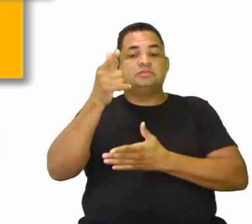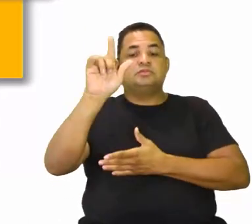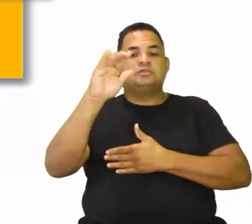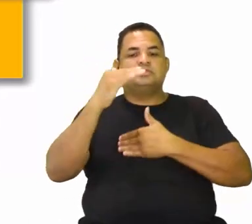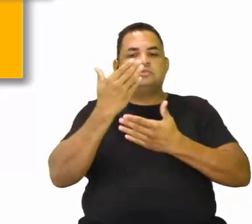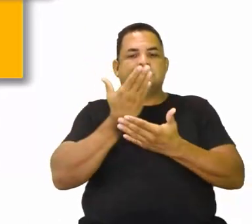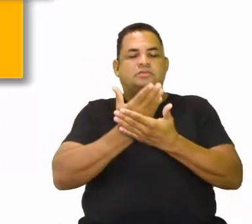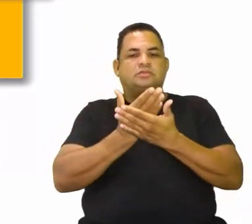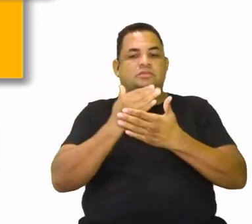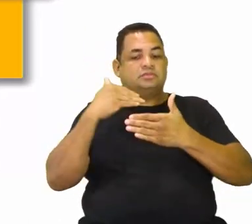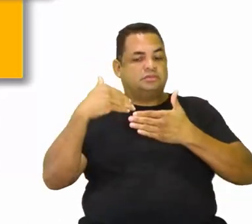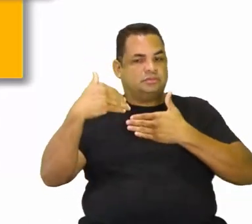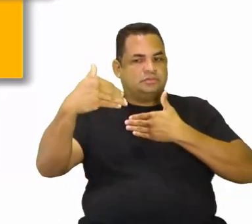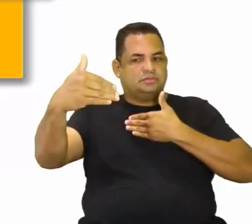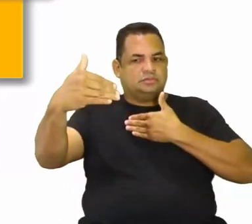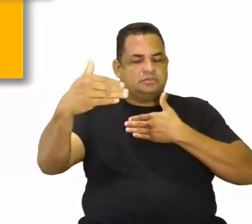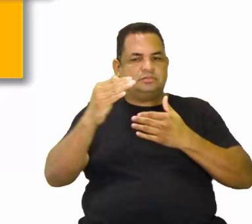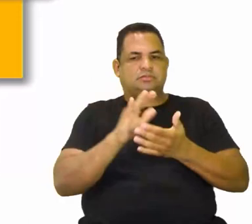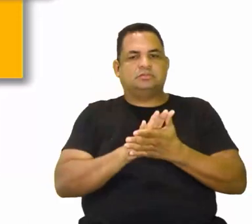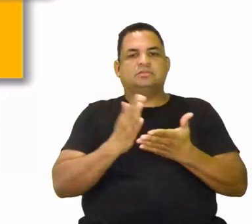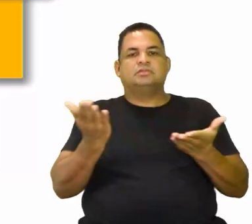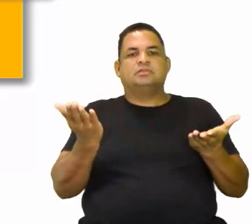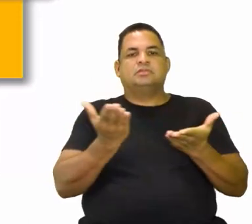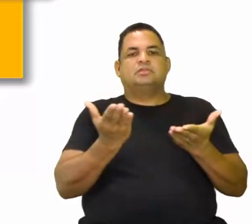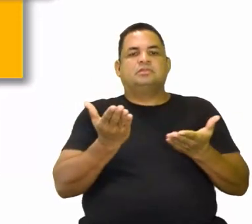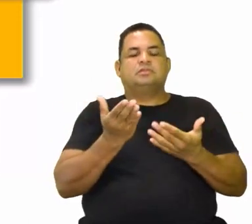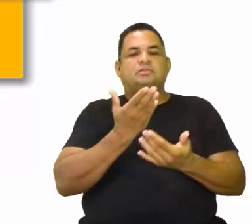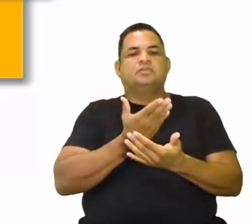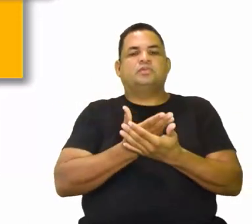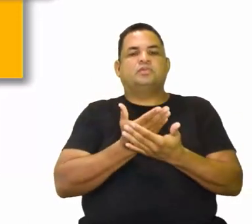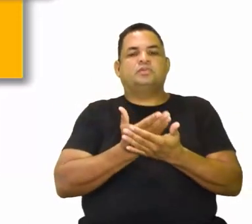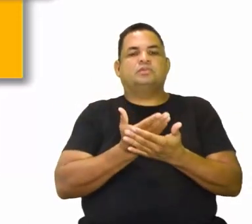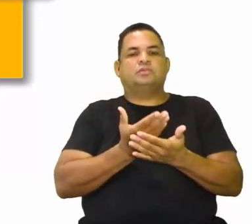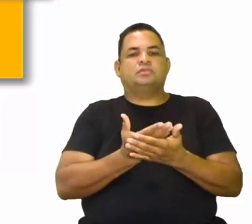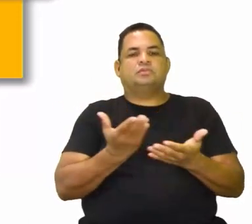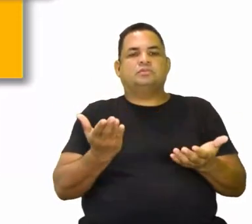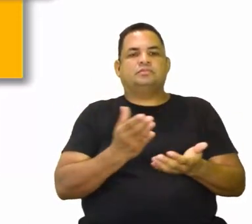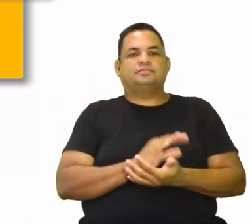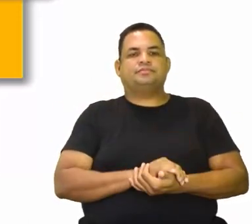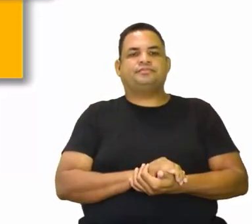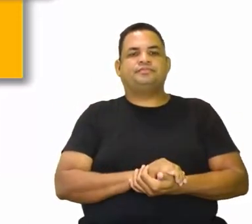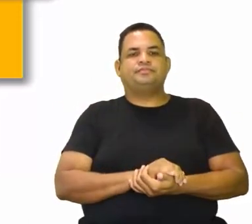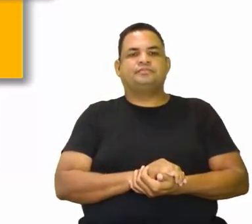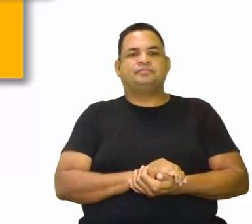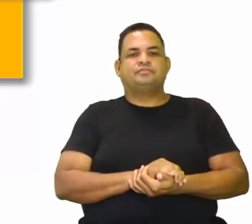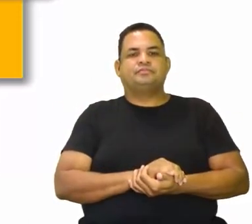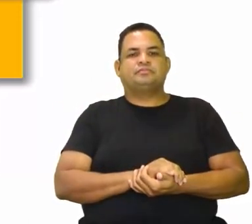vêm depois. Então, na aula de hoje, nós vamos trabalhar com a